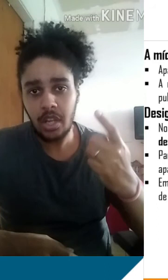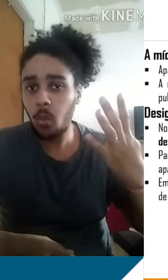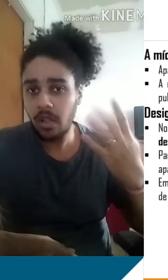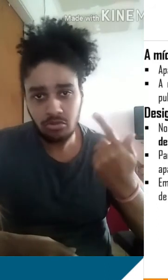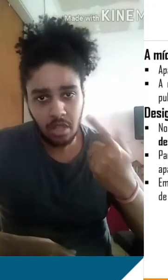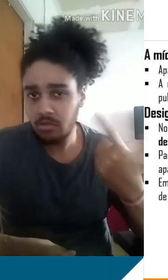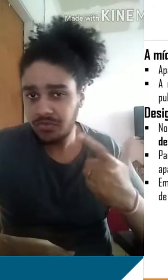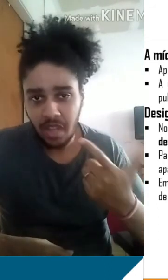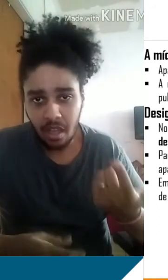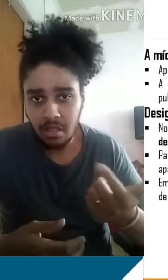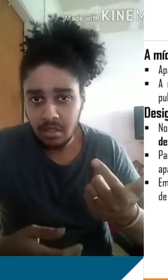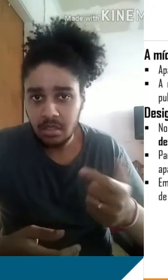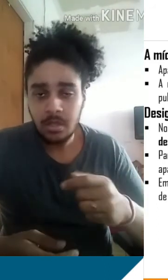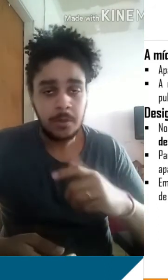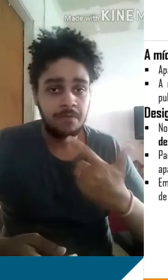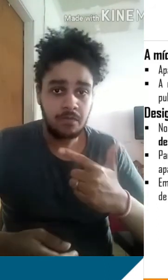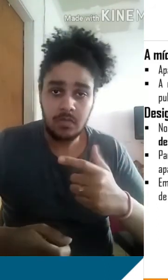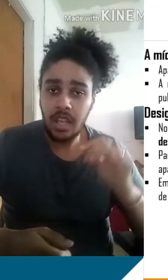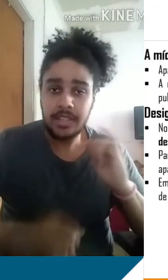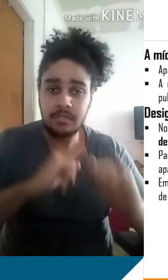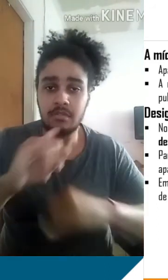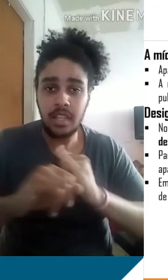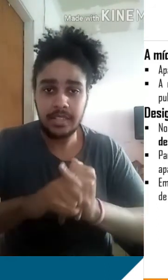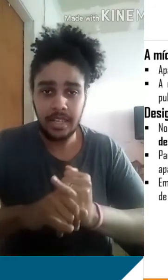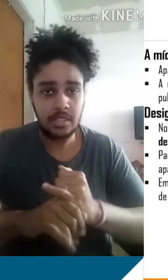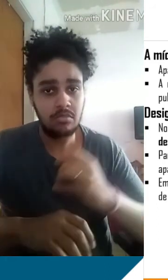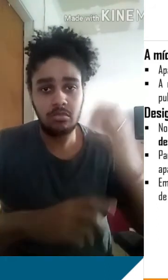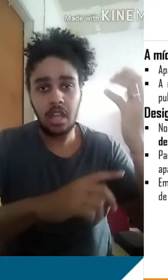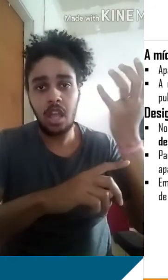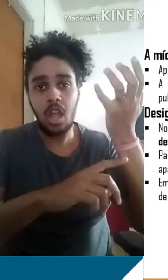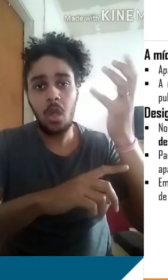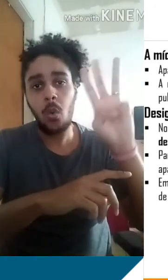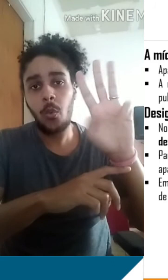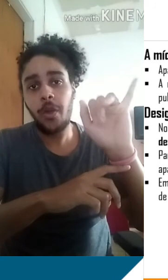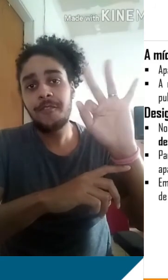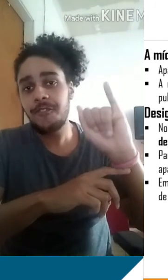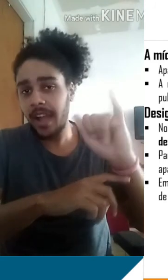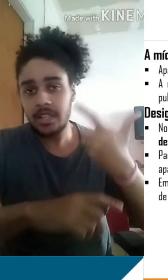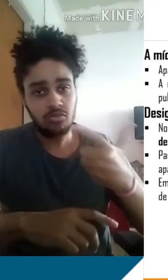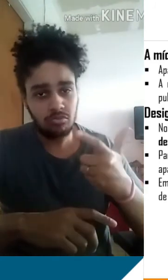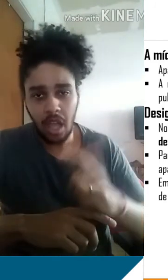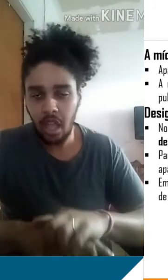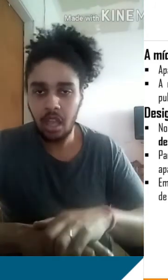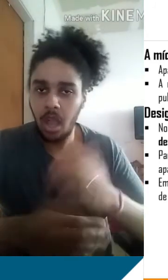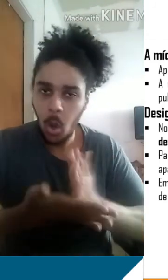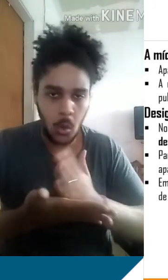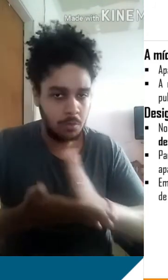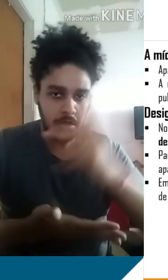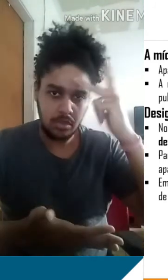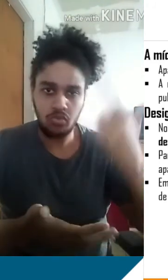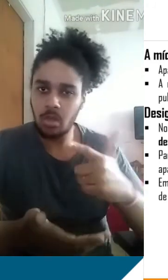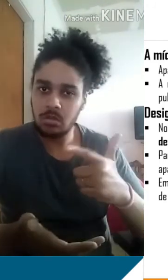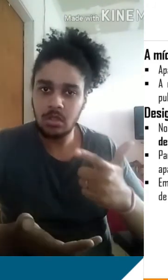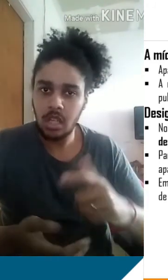você imaginar e perceber como isso invade o nosso cotidiano. Como essa dinâmica está presente na nossa vida. Isso